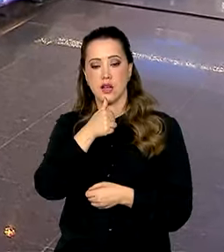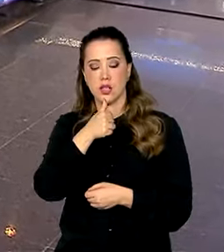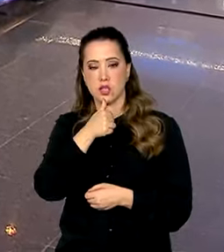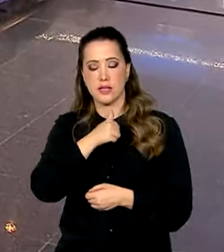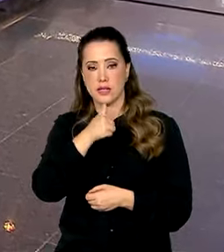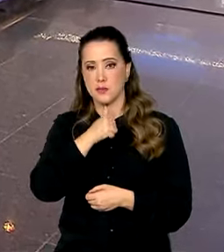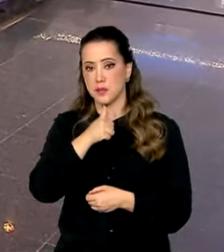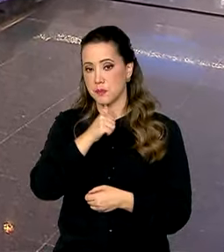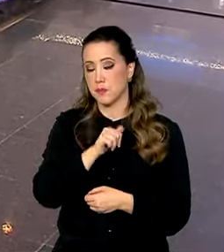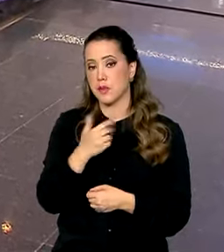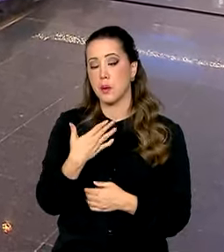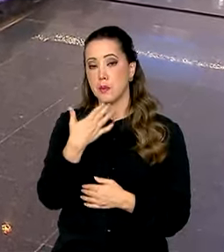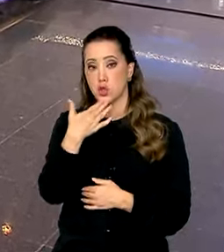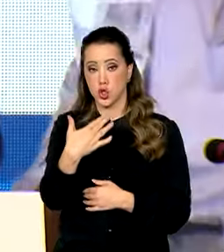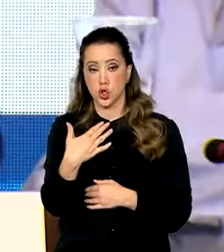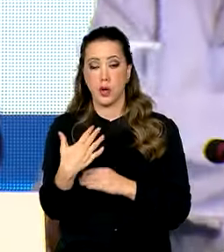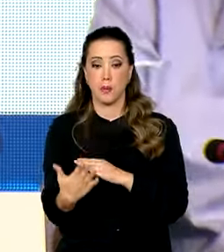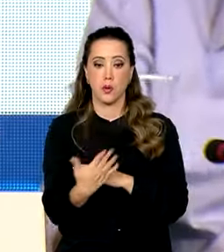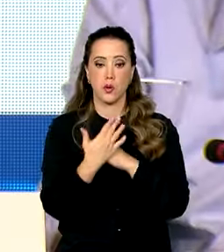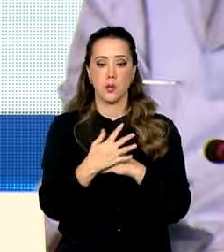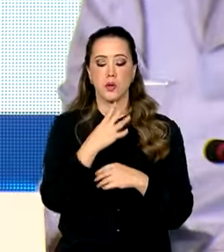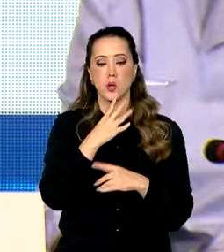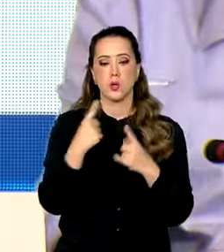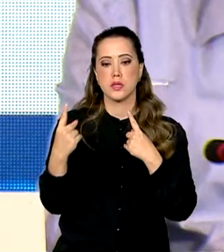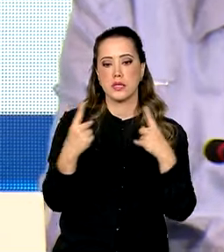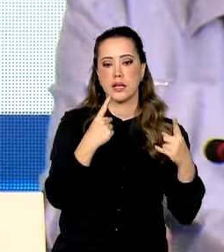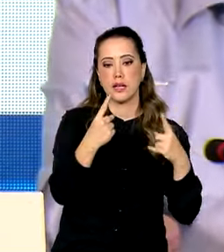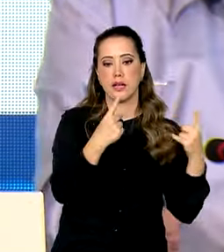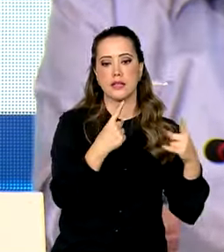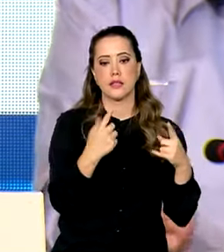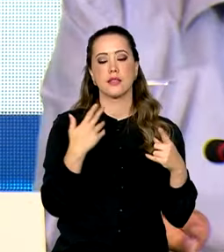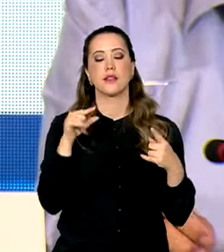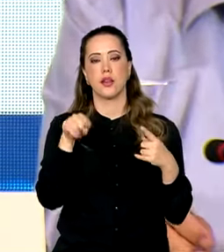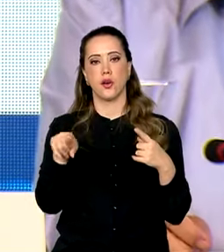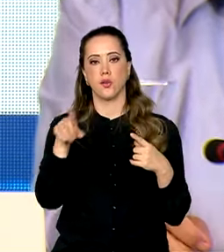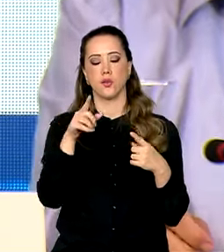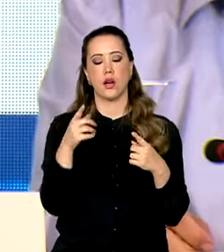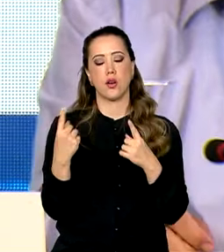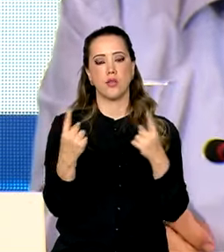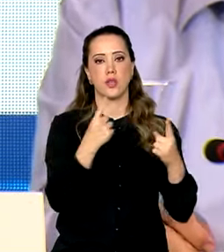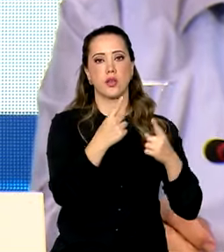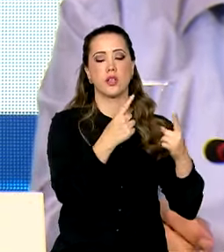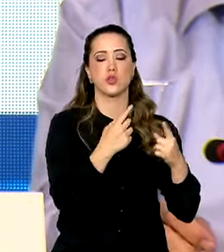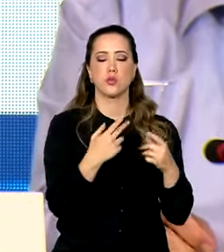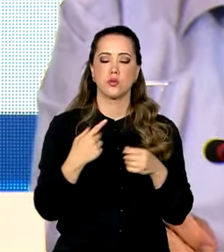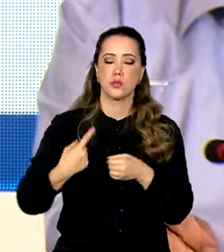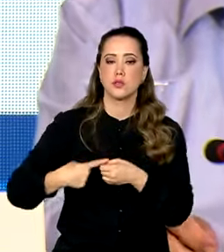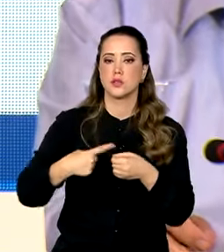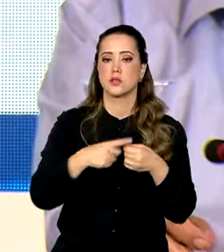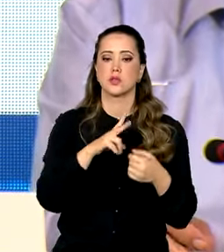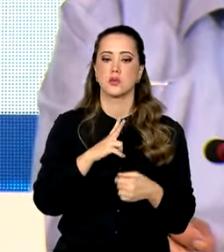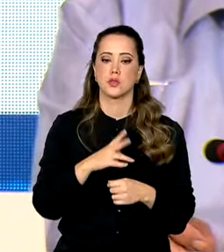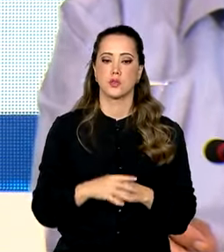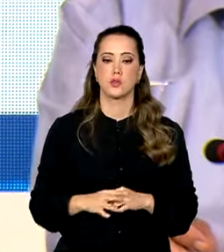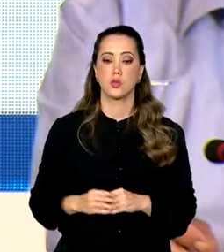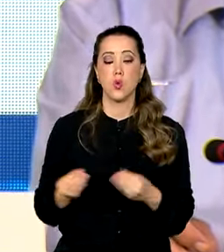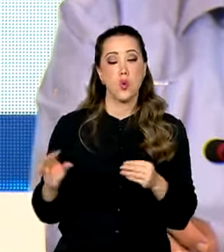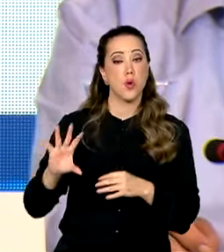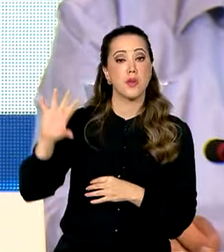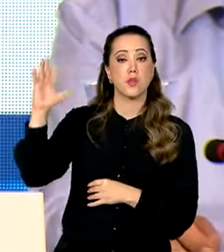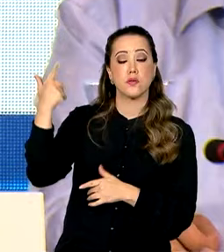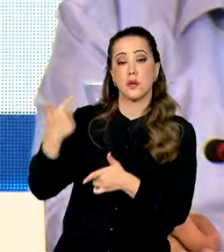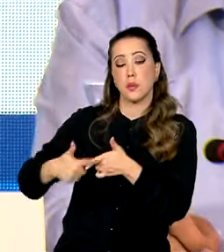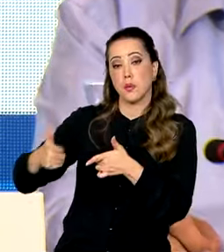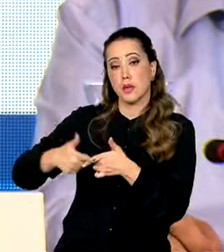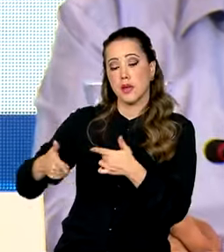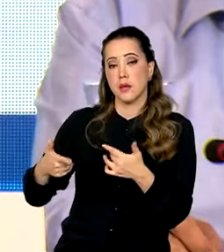para conhecer os problemas de cada cidade em particular. Como é que você quer discutir solução das